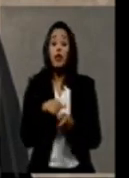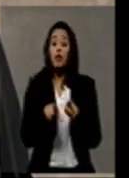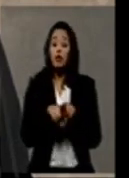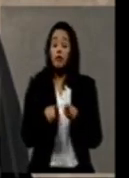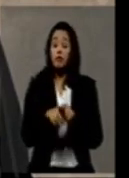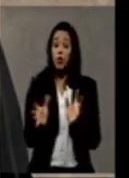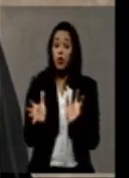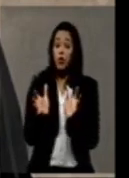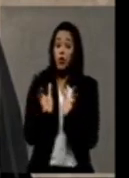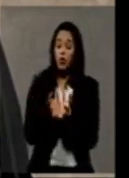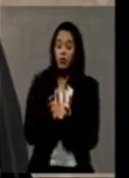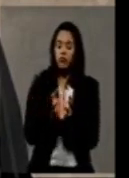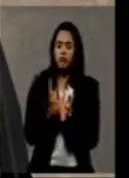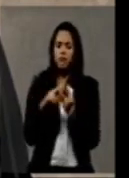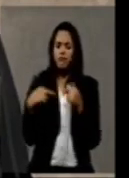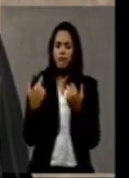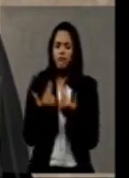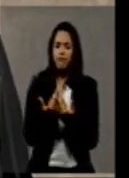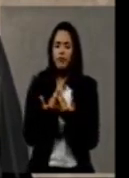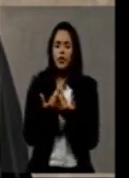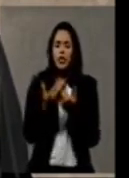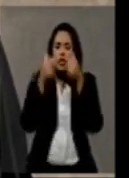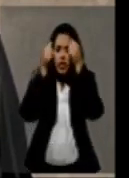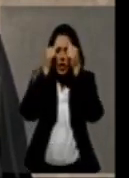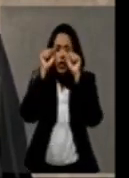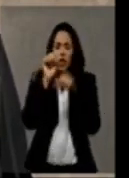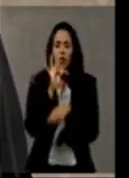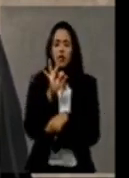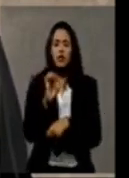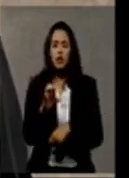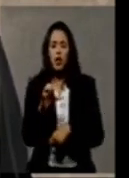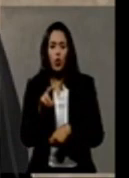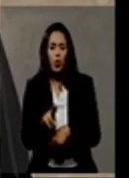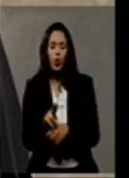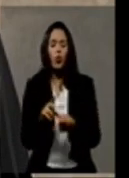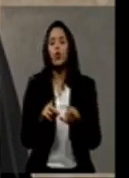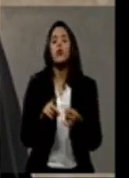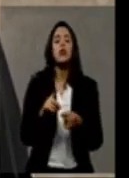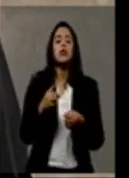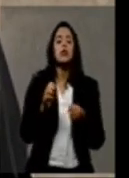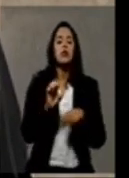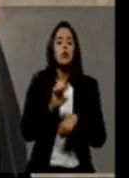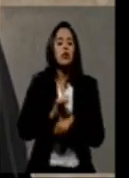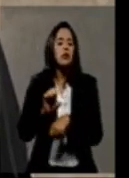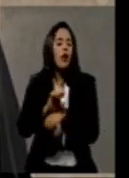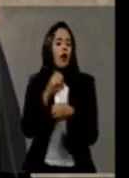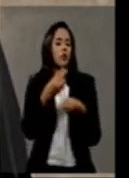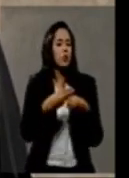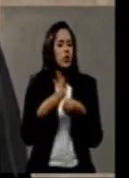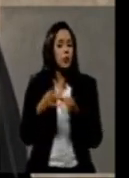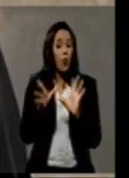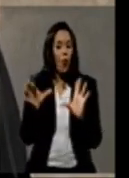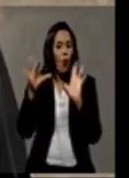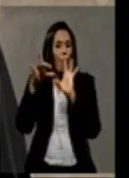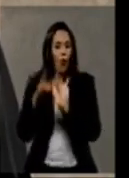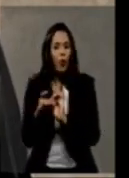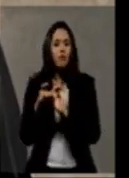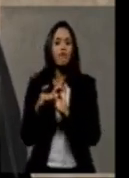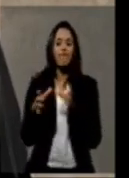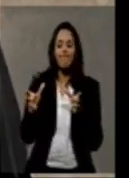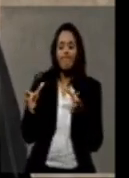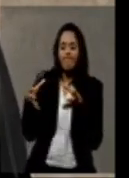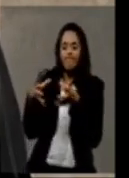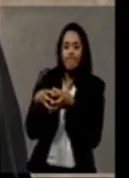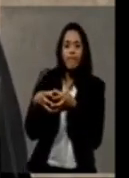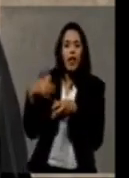o cnj os tribunais de contas da união dos estados e dos municípios de todo o país para discutir